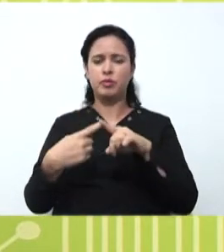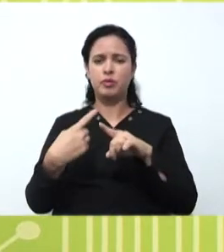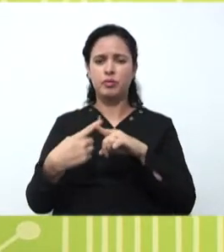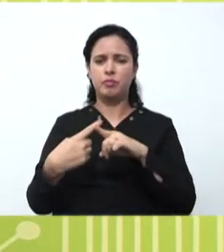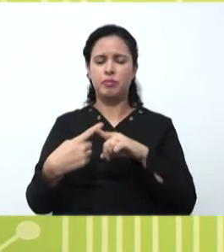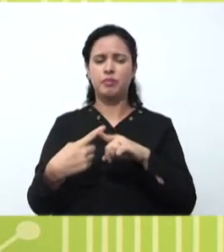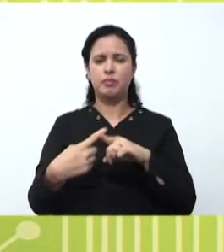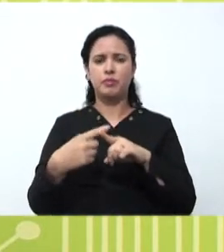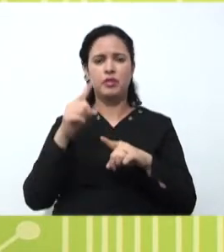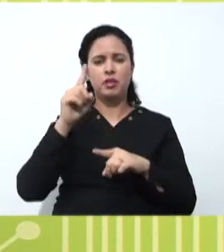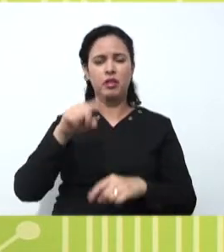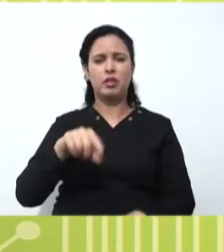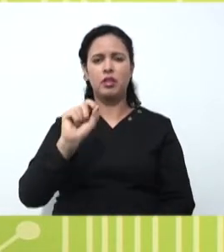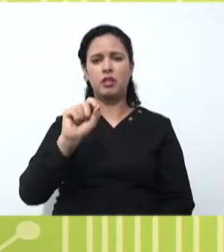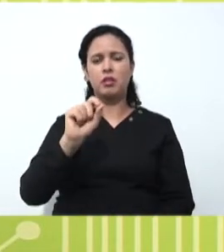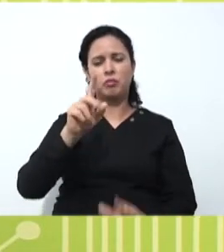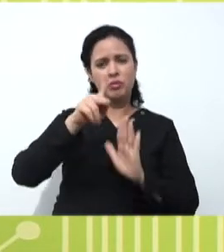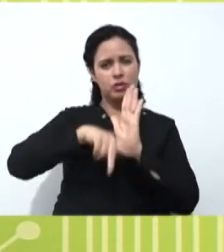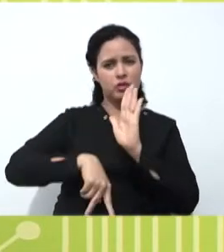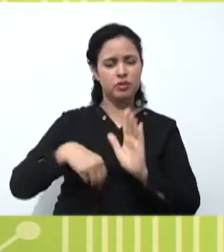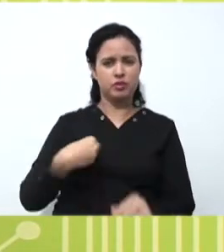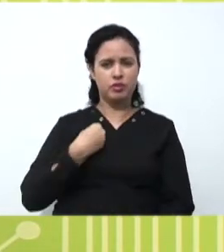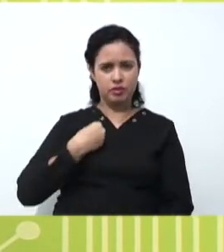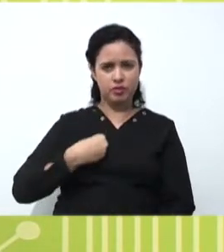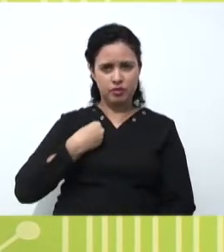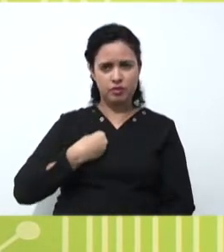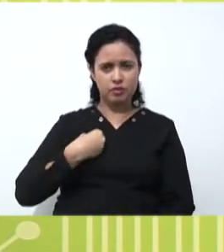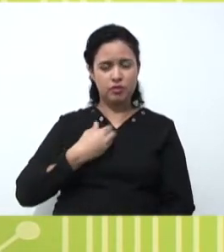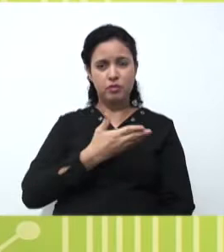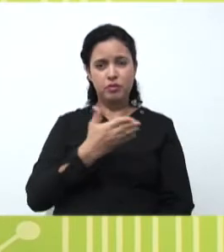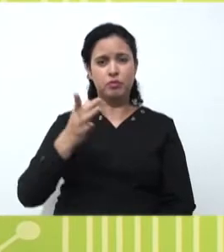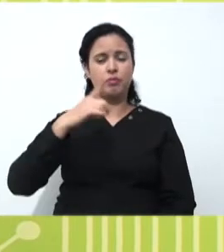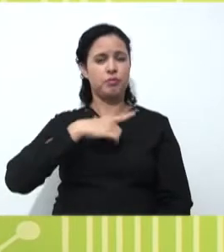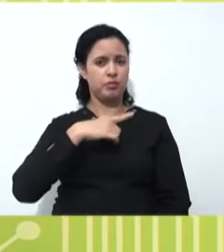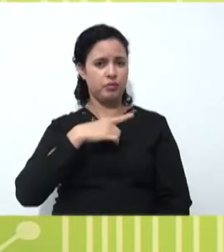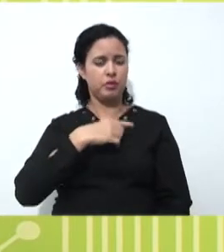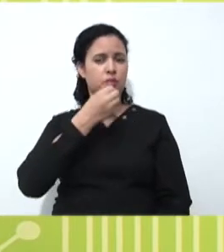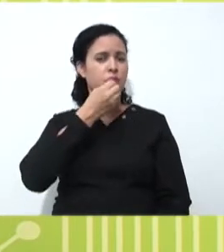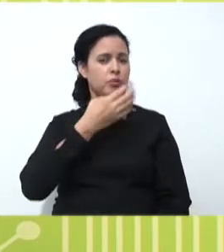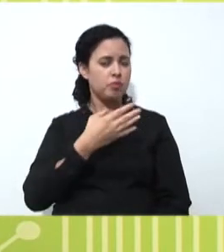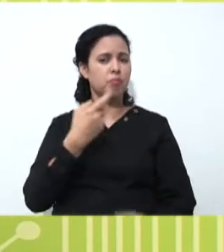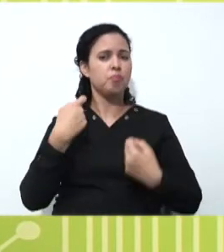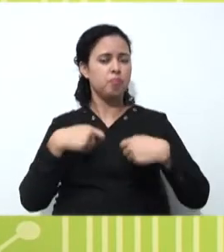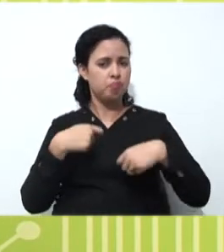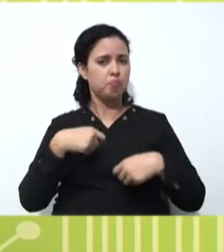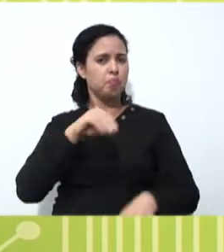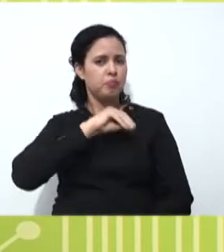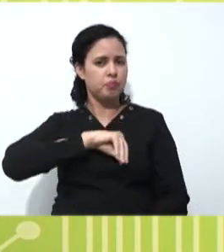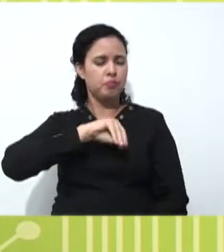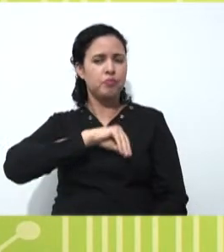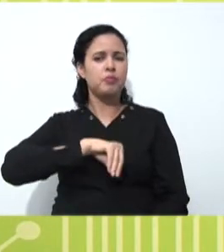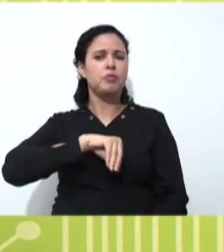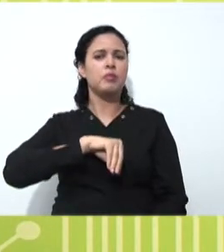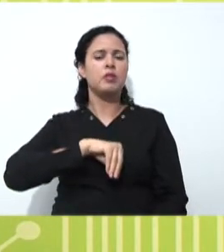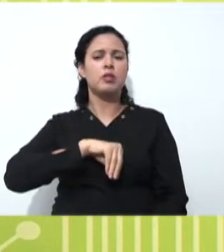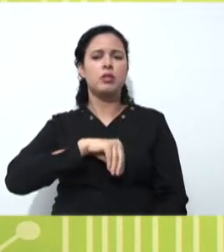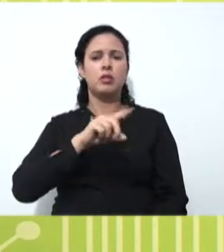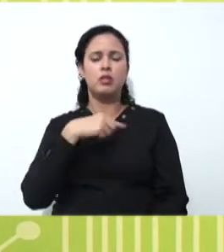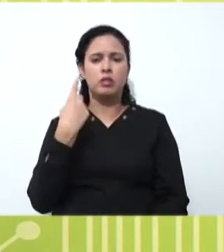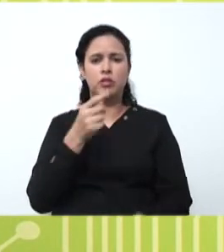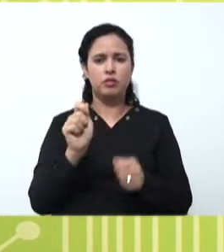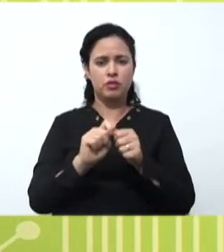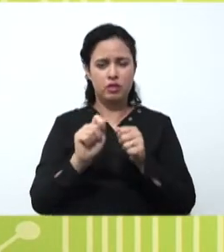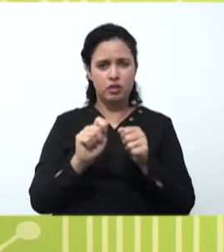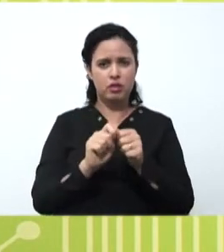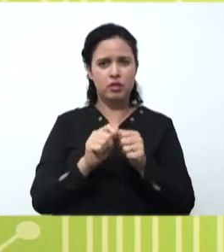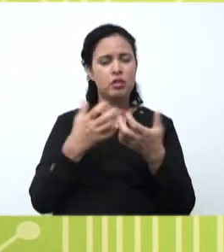isso? É justamente um projeto de vida que você tem. Bom, eu preciso ter renda, meu vizinho precisa ter renda, a gente produz alguma coisa,